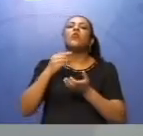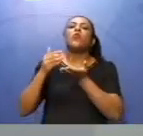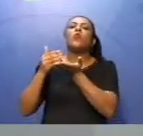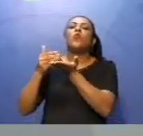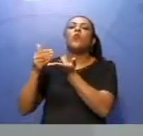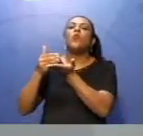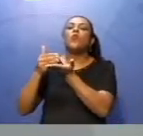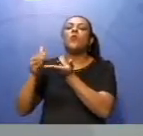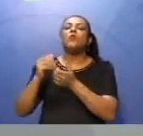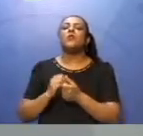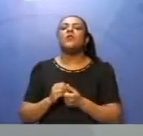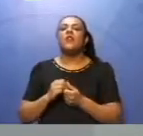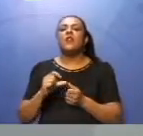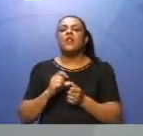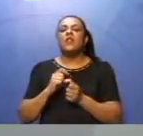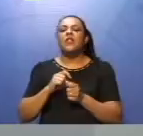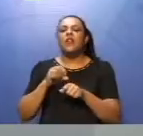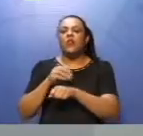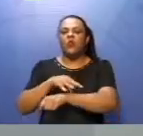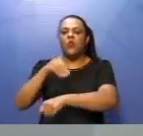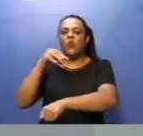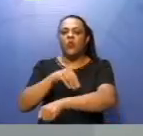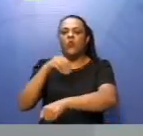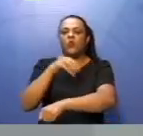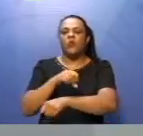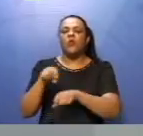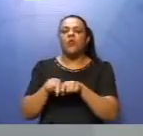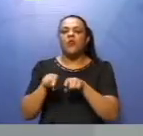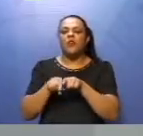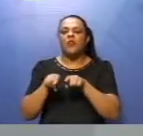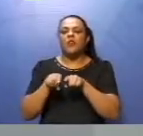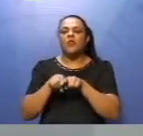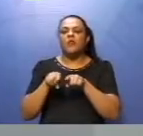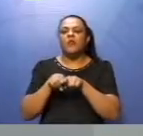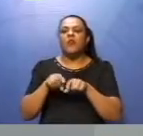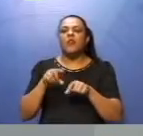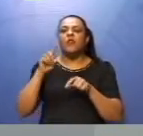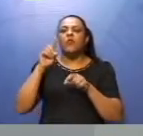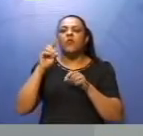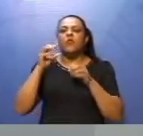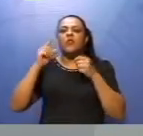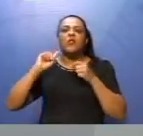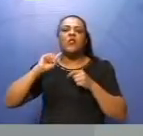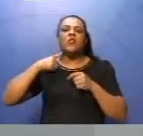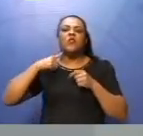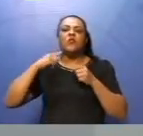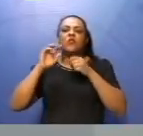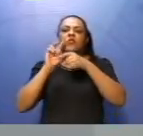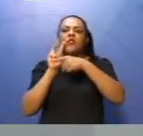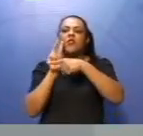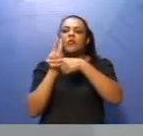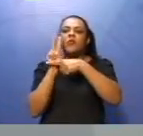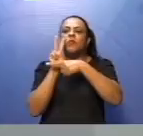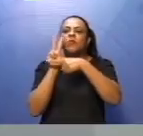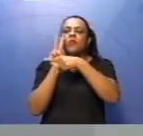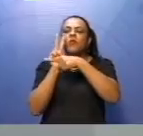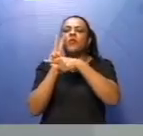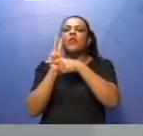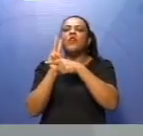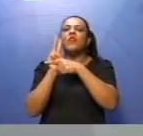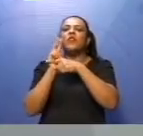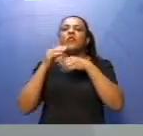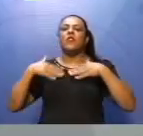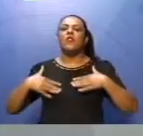nós temos aqui os pelos e o muco, que é um muco protetor, que ele já vai servir como uma barreira, para